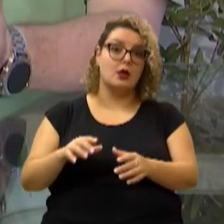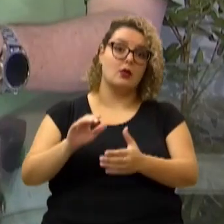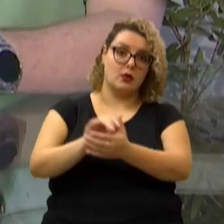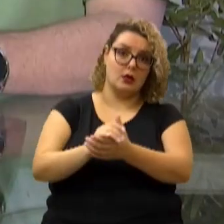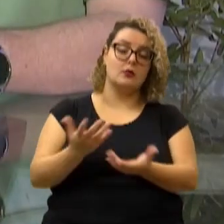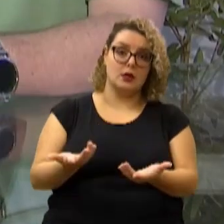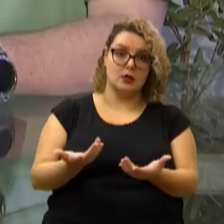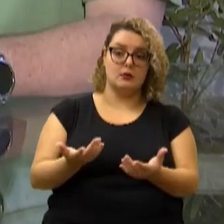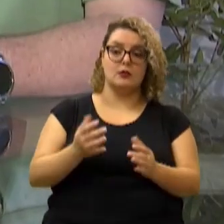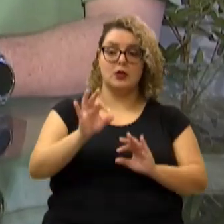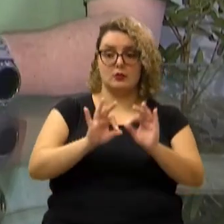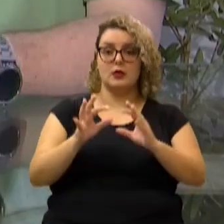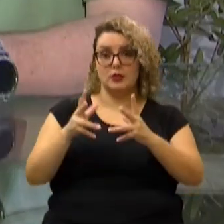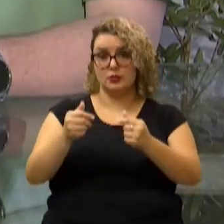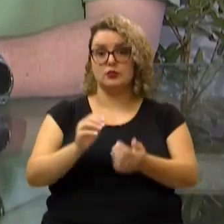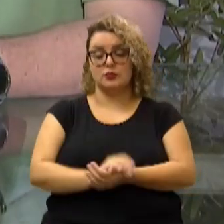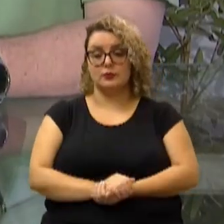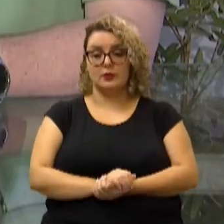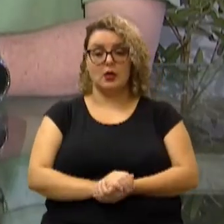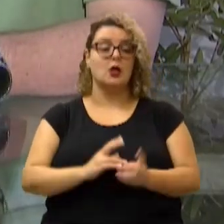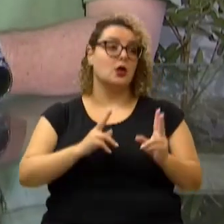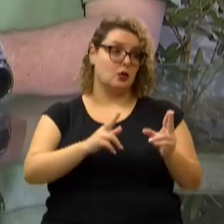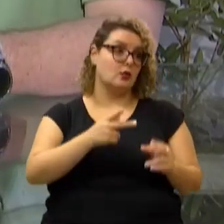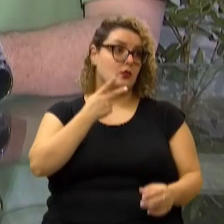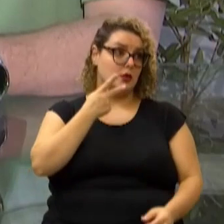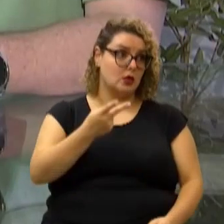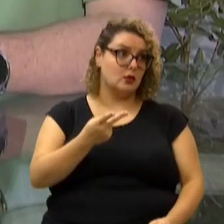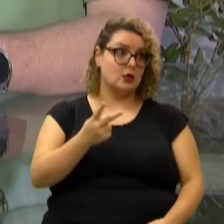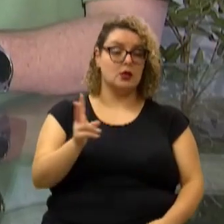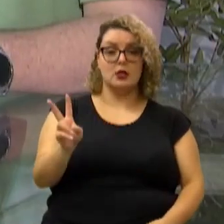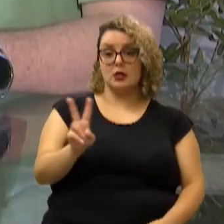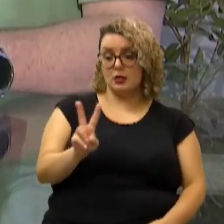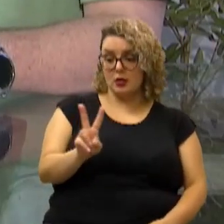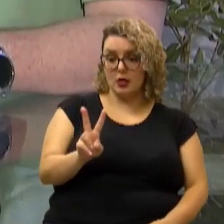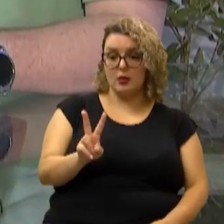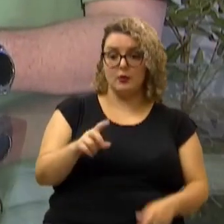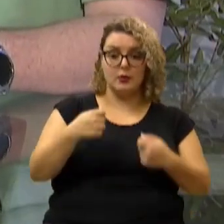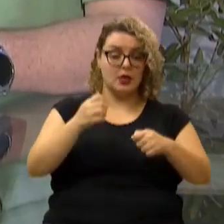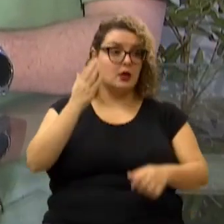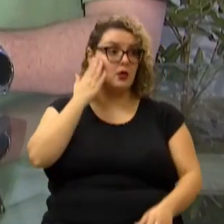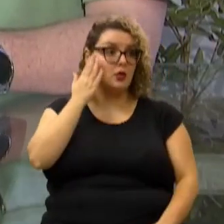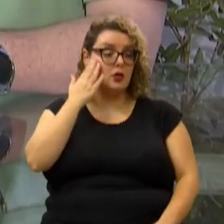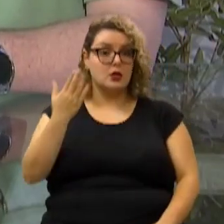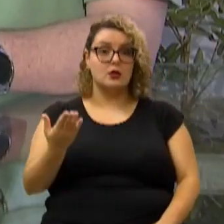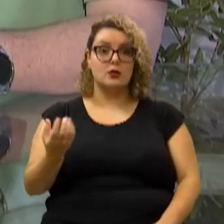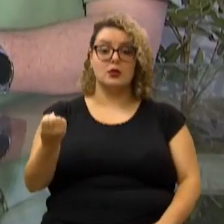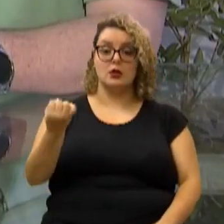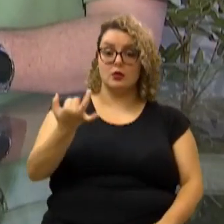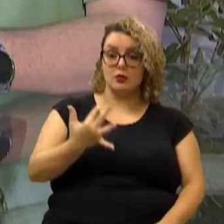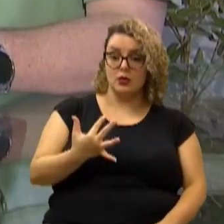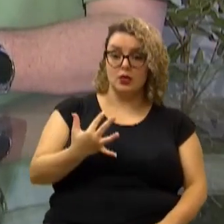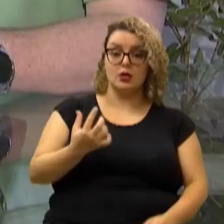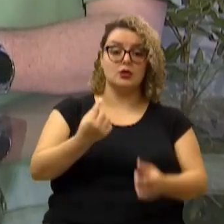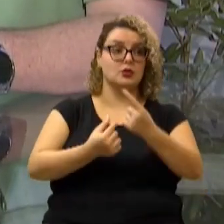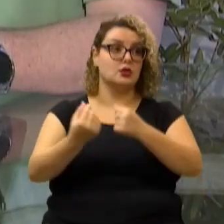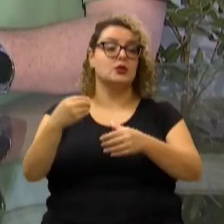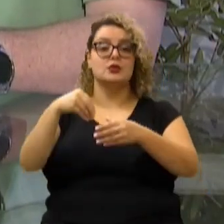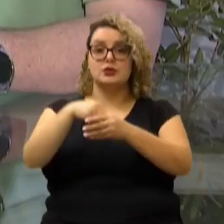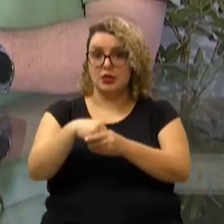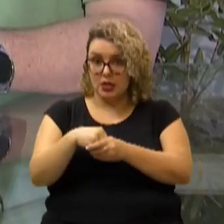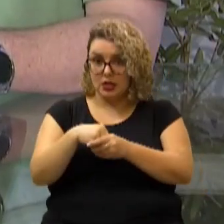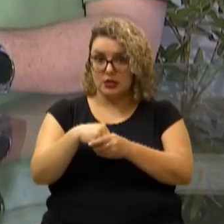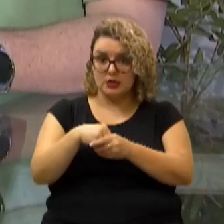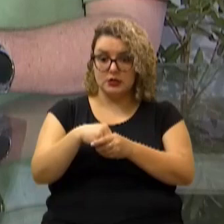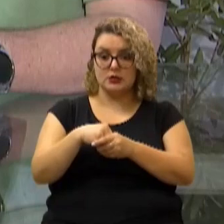mas o planejamento é tudo igual você falou professor então o casal precisa entender a quantia a quantidade de